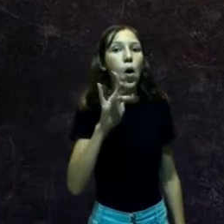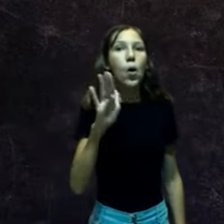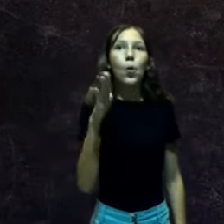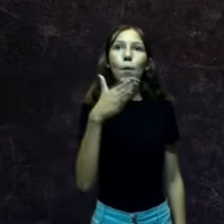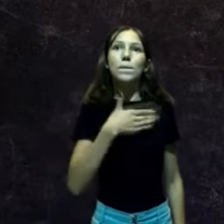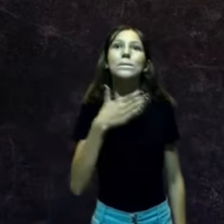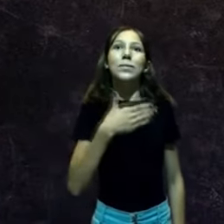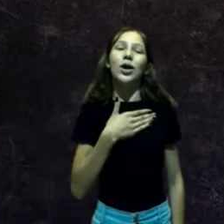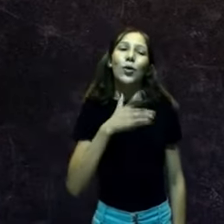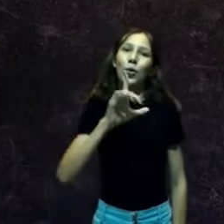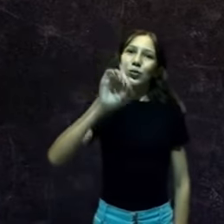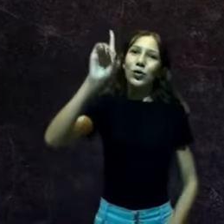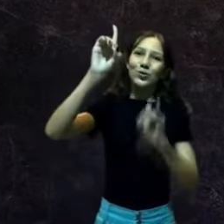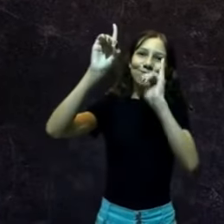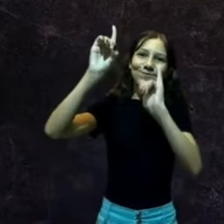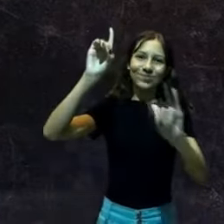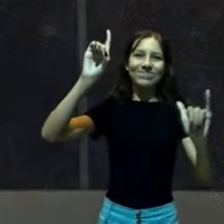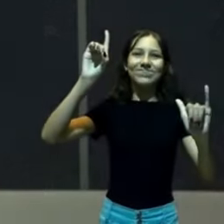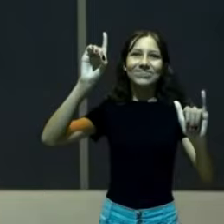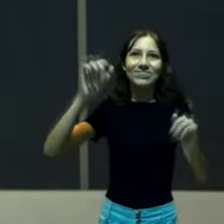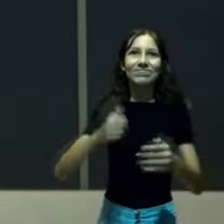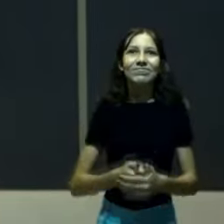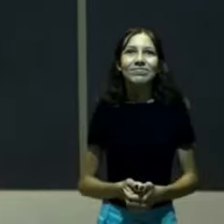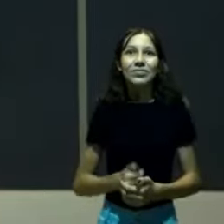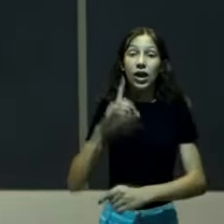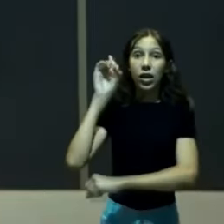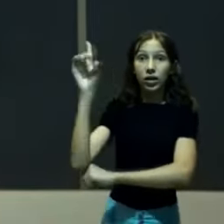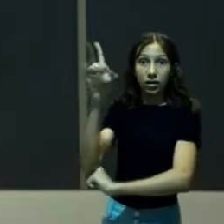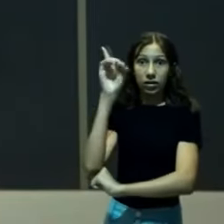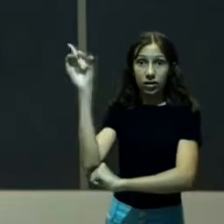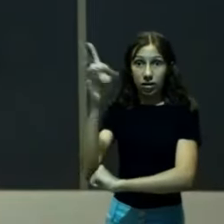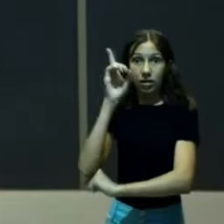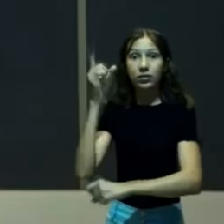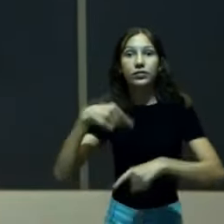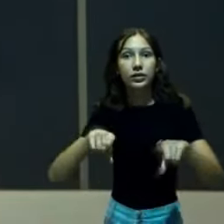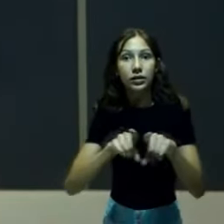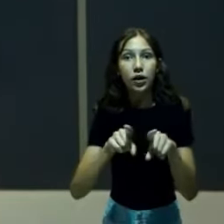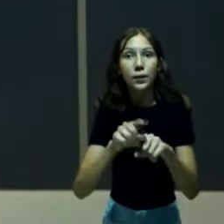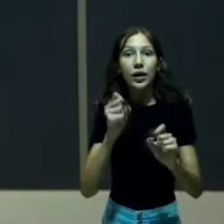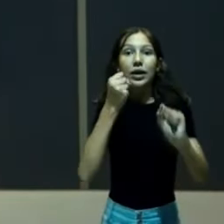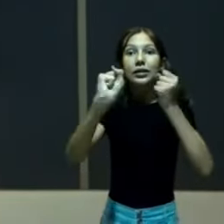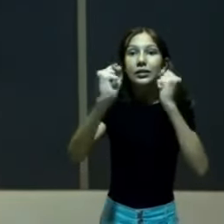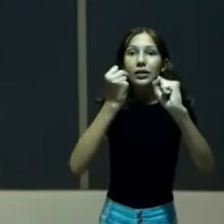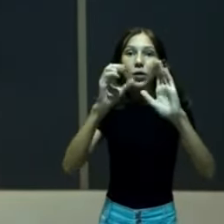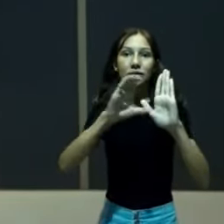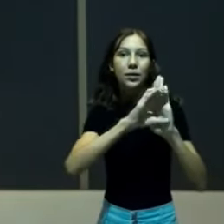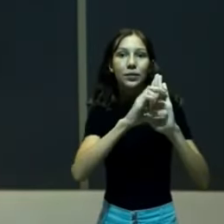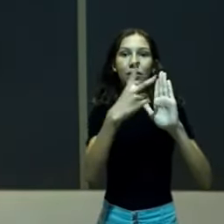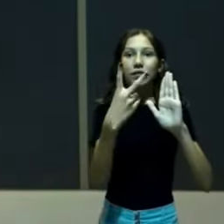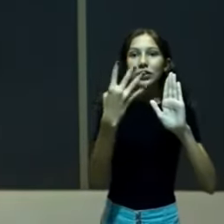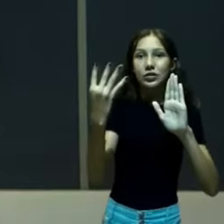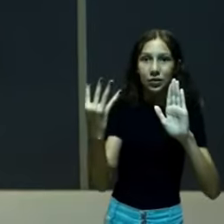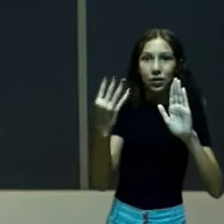diz o Senhor dos Exércitos. Davi também fala da riqueza de Deus no Salmo 24. E o verso